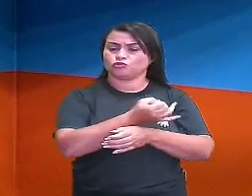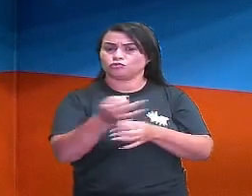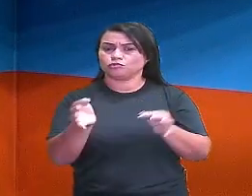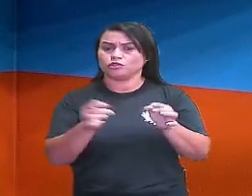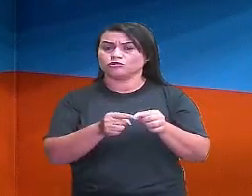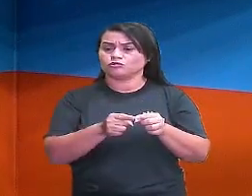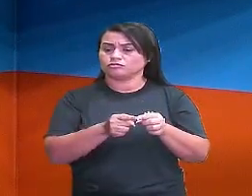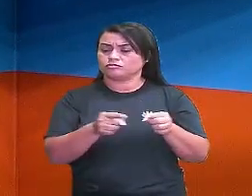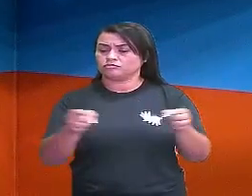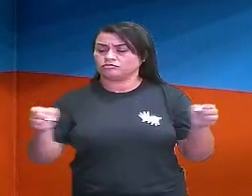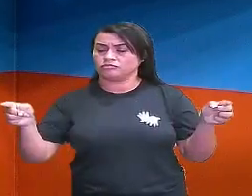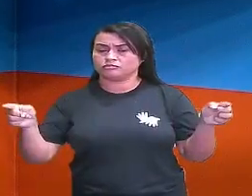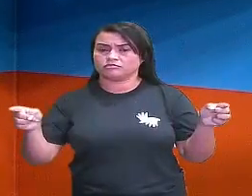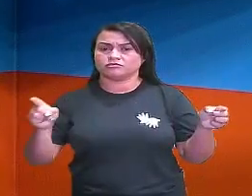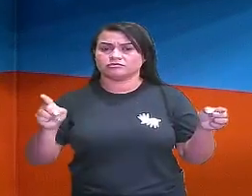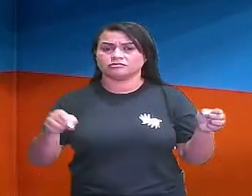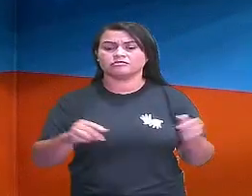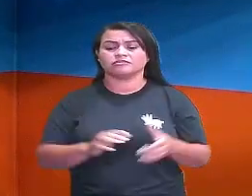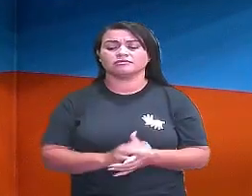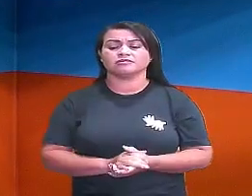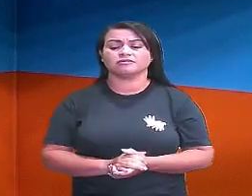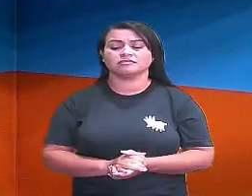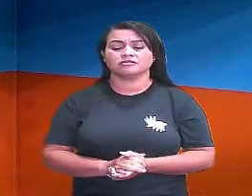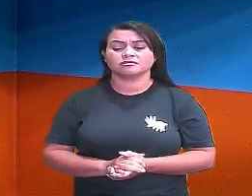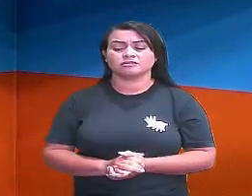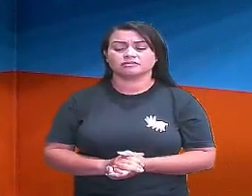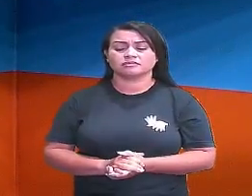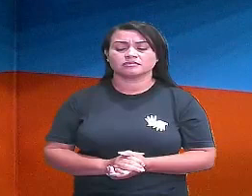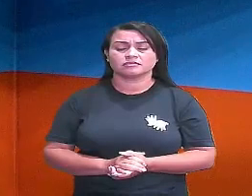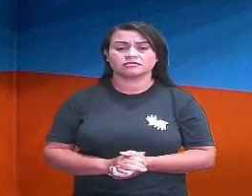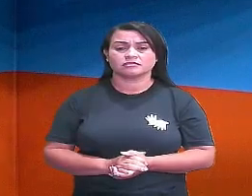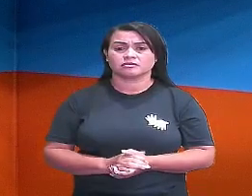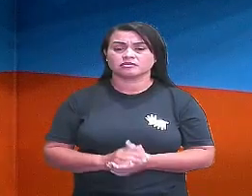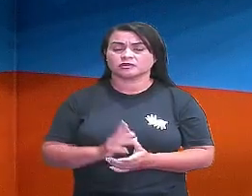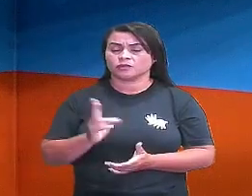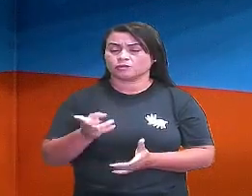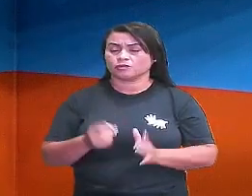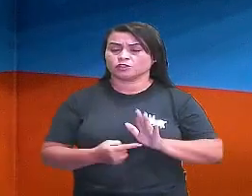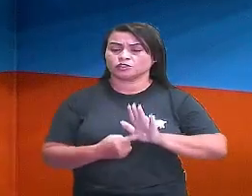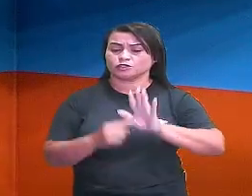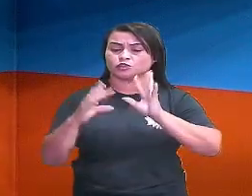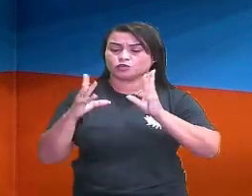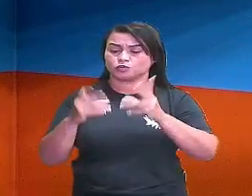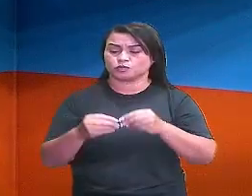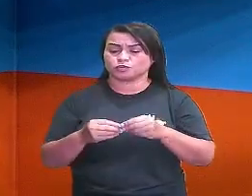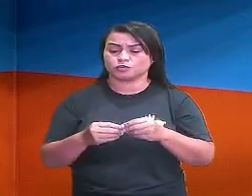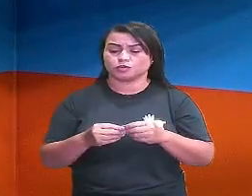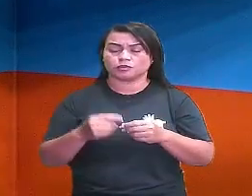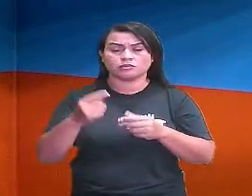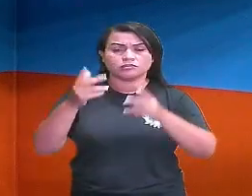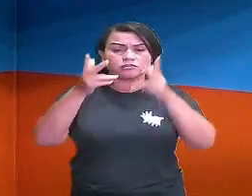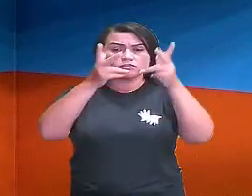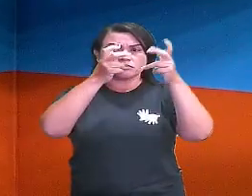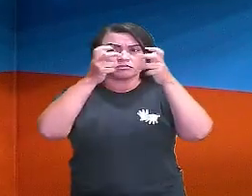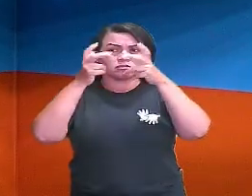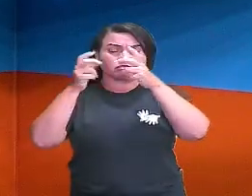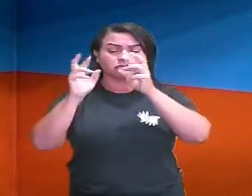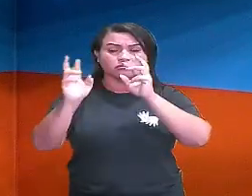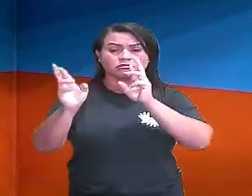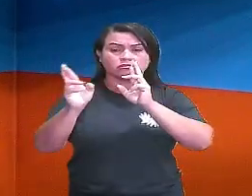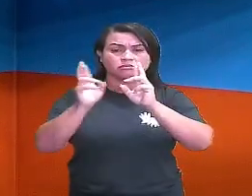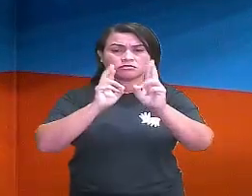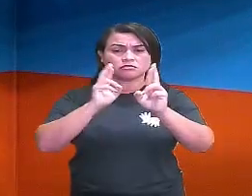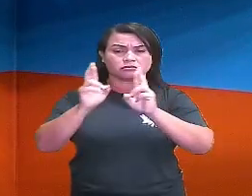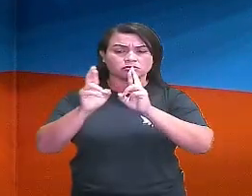que é o conjunto dos números reais, tá? Então, eu vou trazer tudo aqui. Então, para eu perceber essa